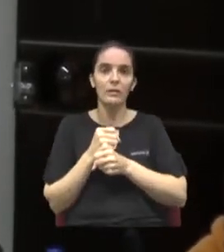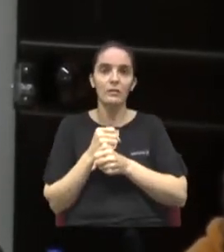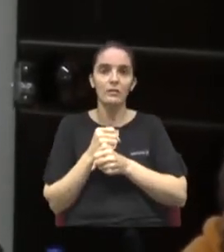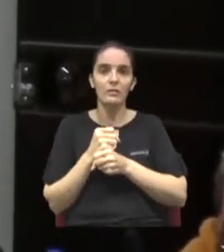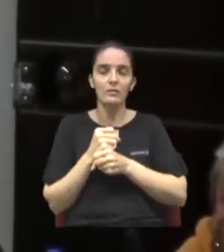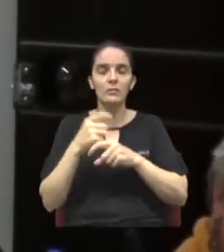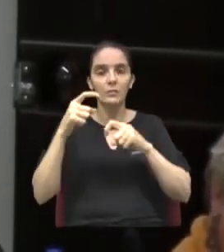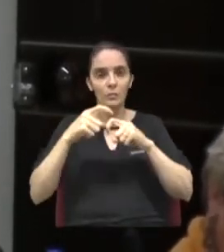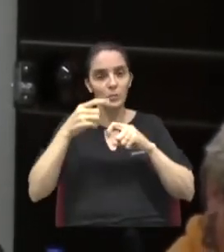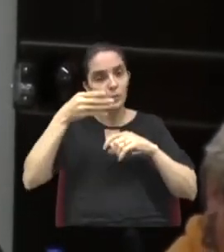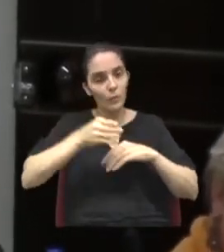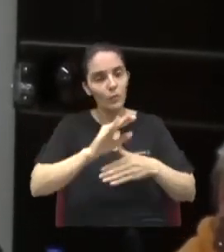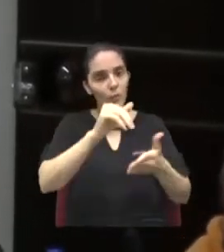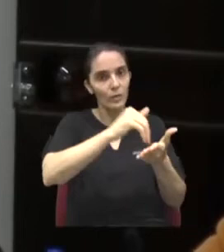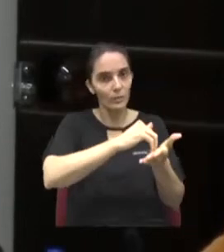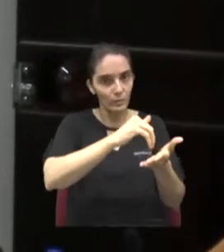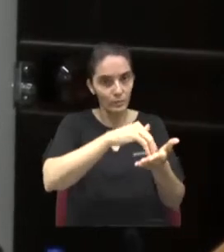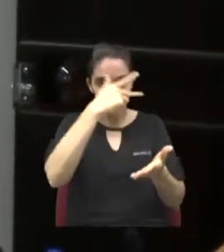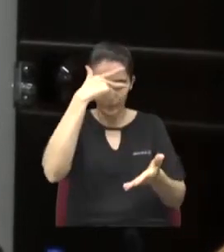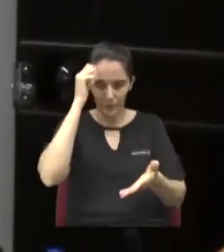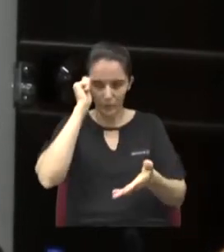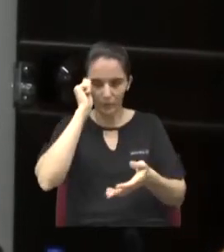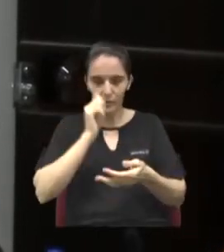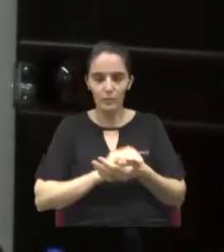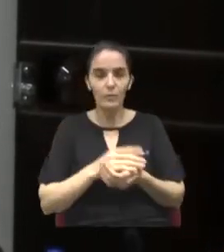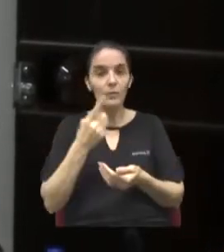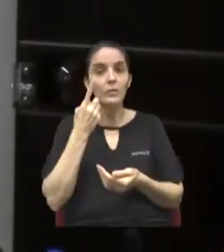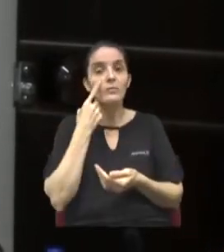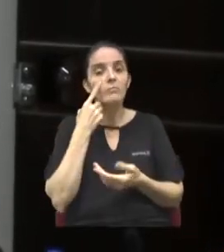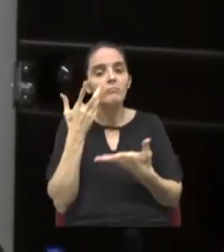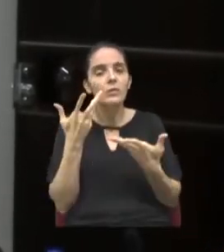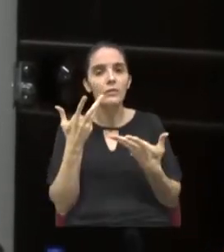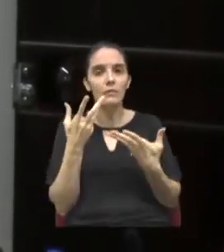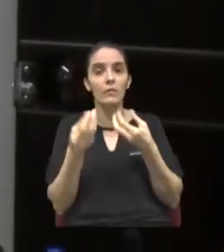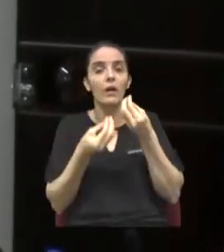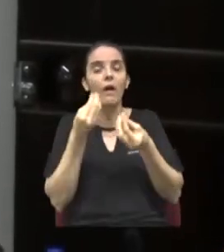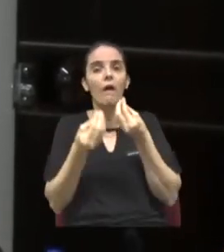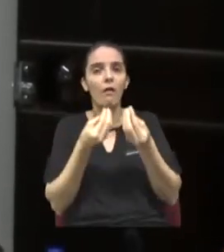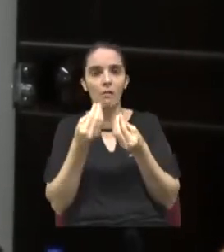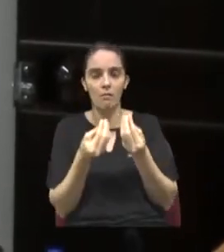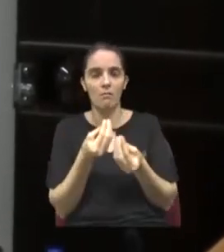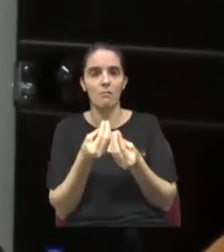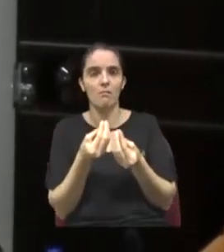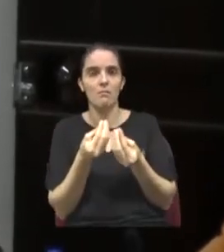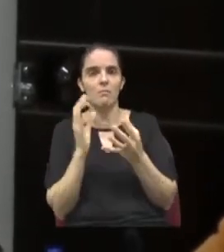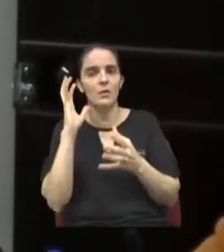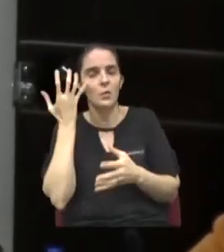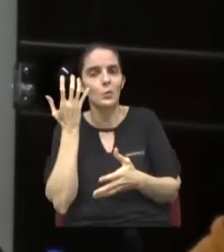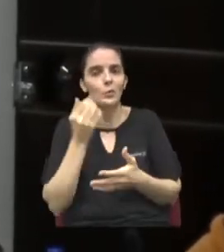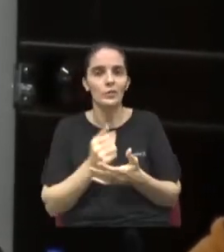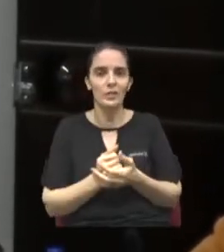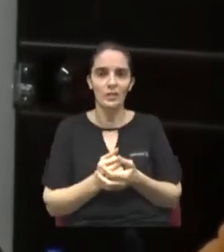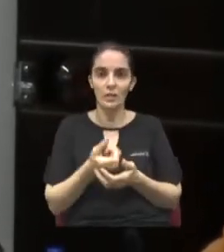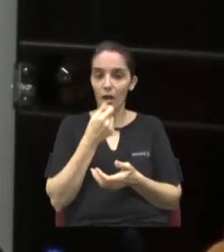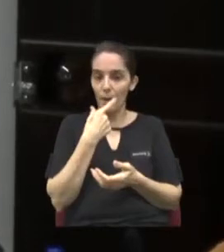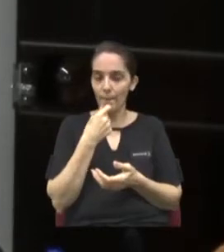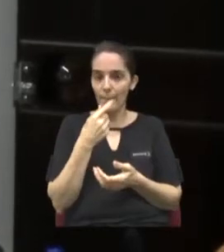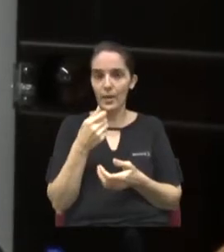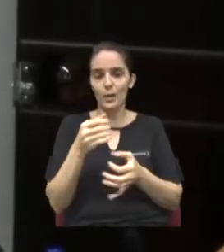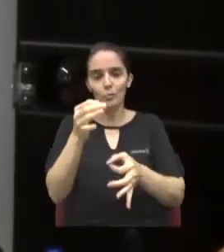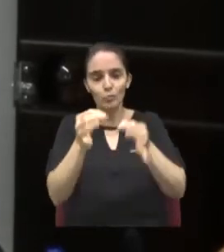até a prefeitura conhecer um pouquinho do processo do medicamento judicializado, e